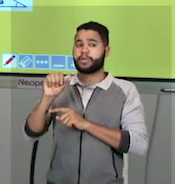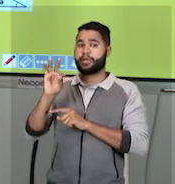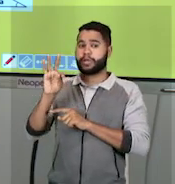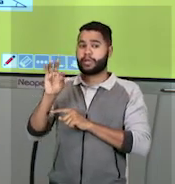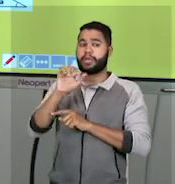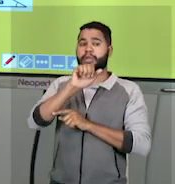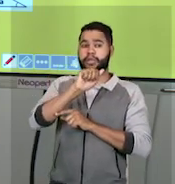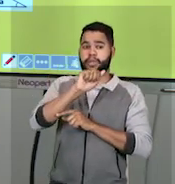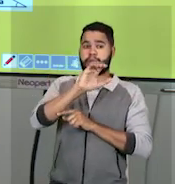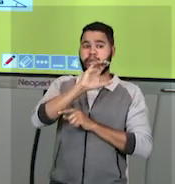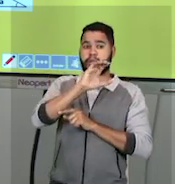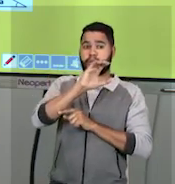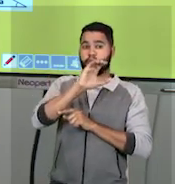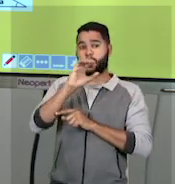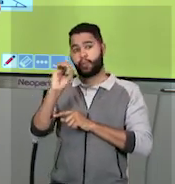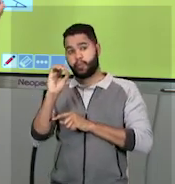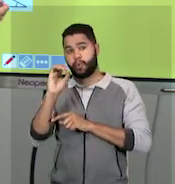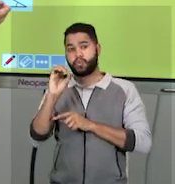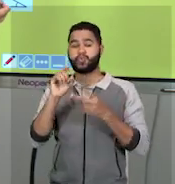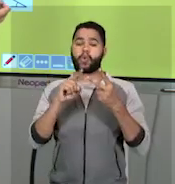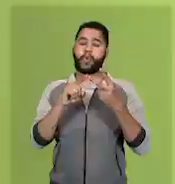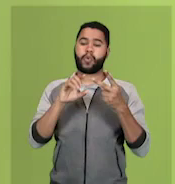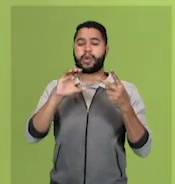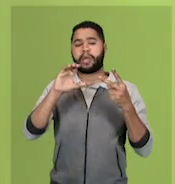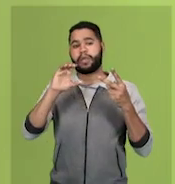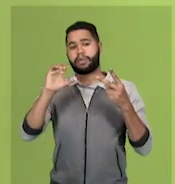adjacente. Por quê, professor? Olha só, se eu